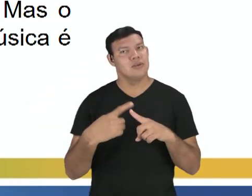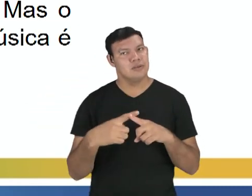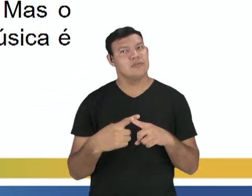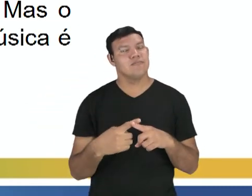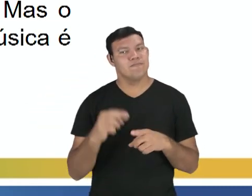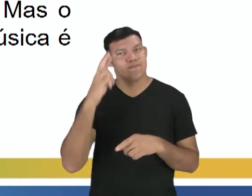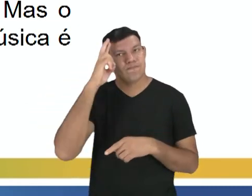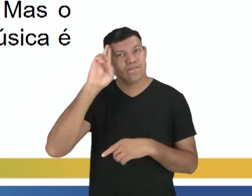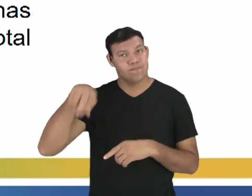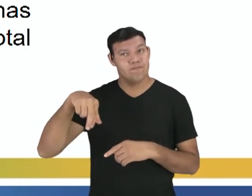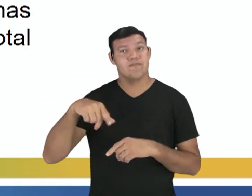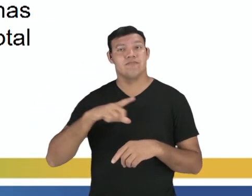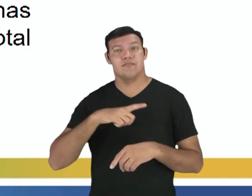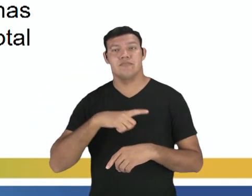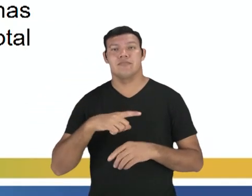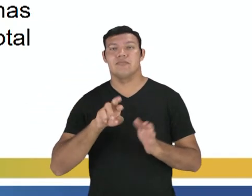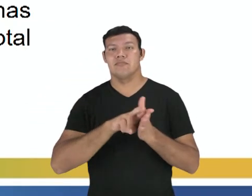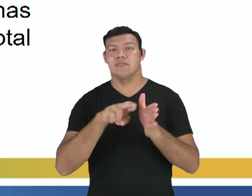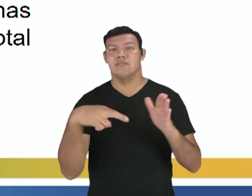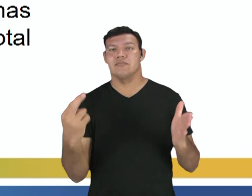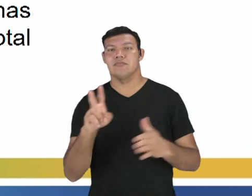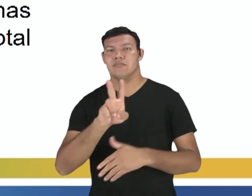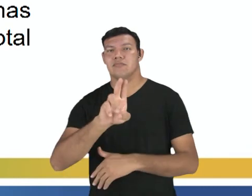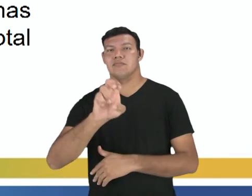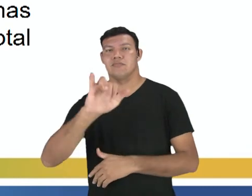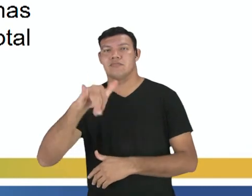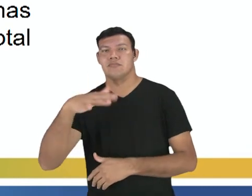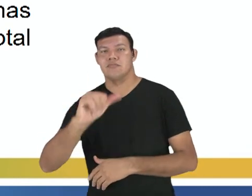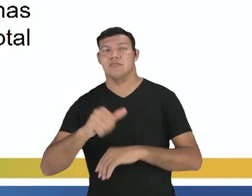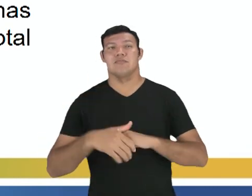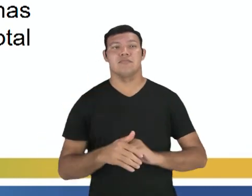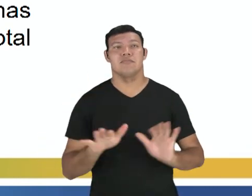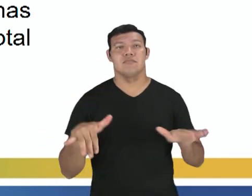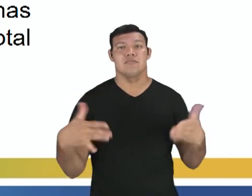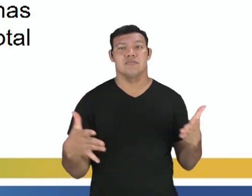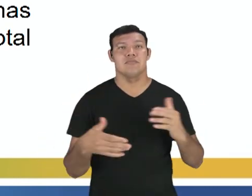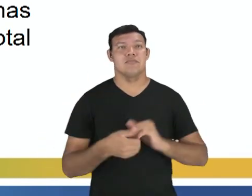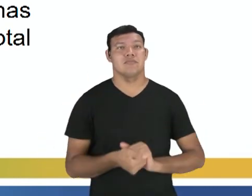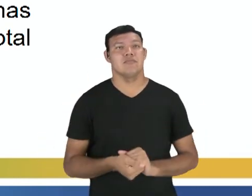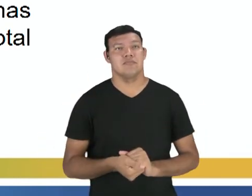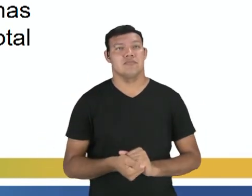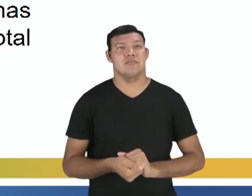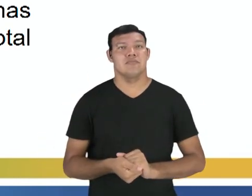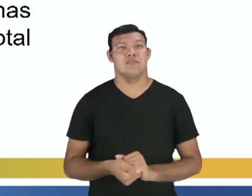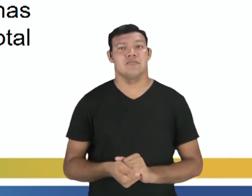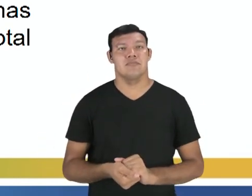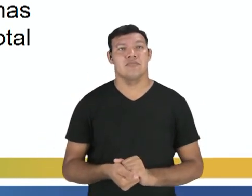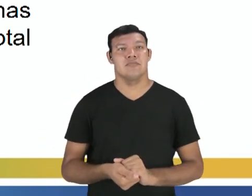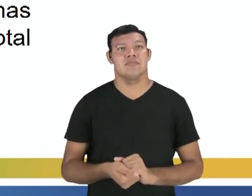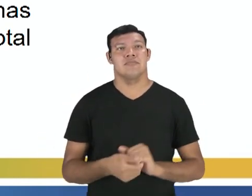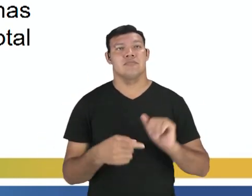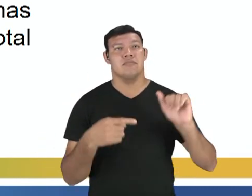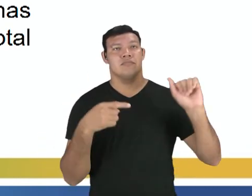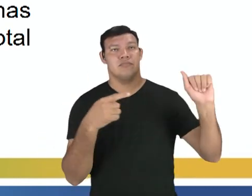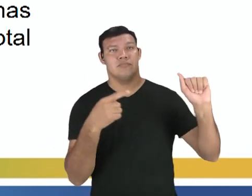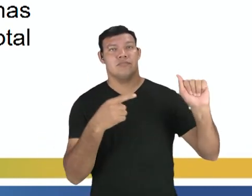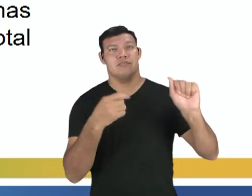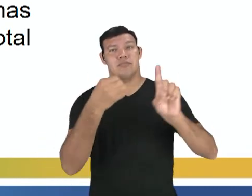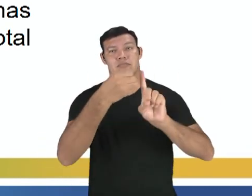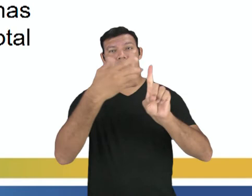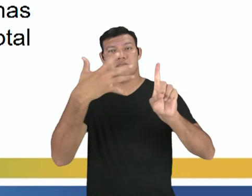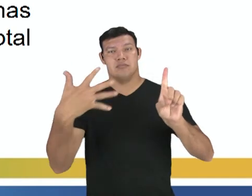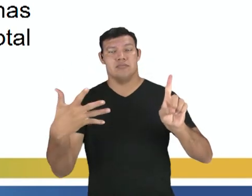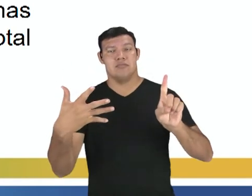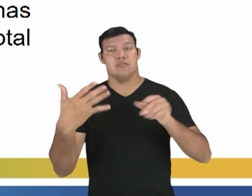razão. Revista Veja. E aí ele quer saber que parte é essa, como essa argumentação é desenvolvida.